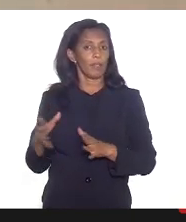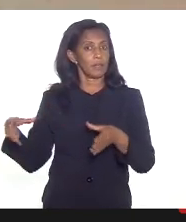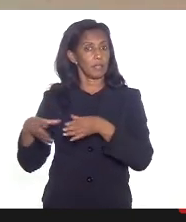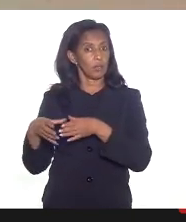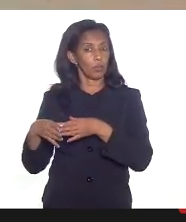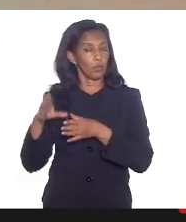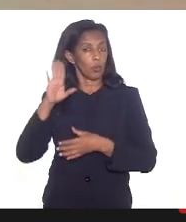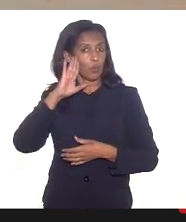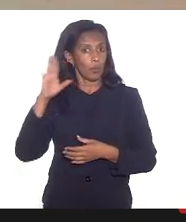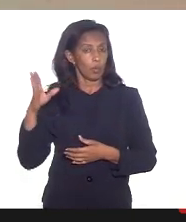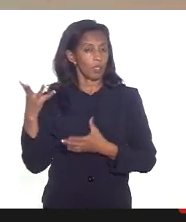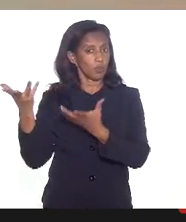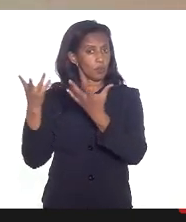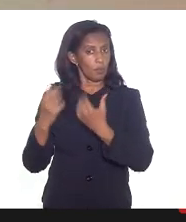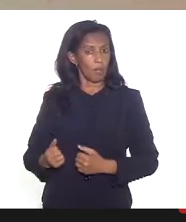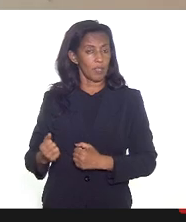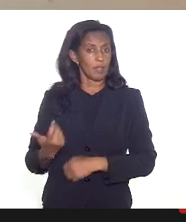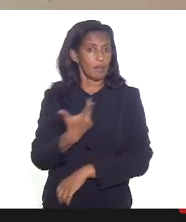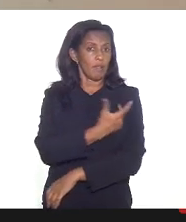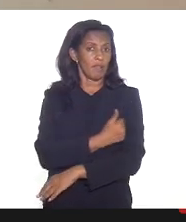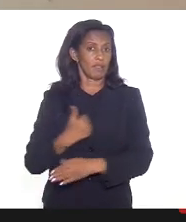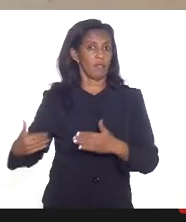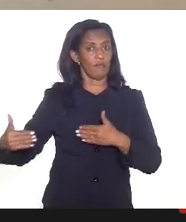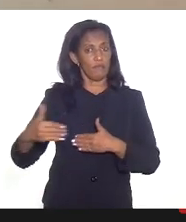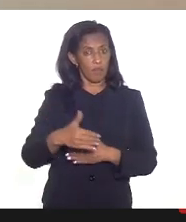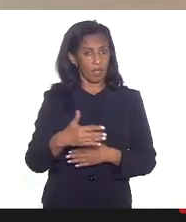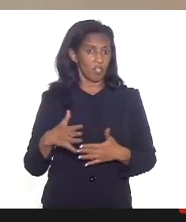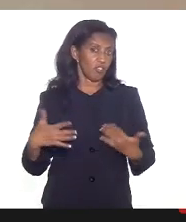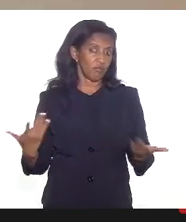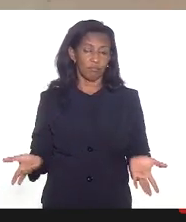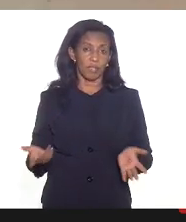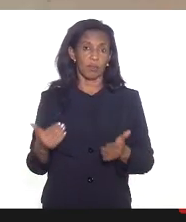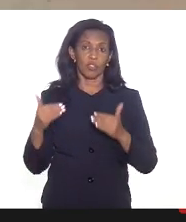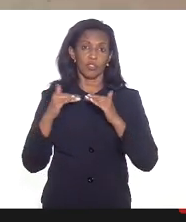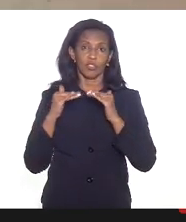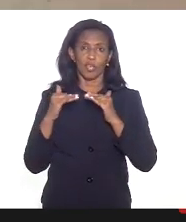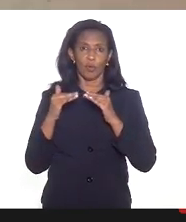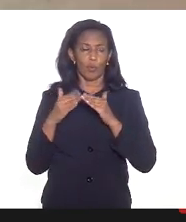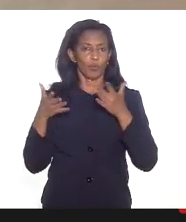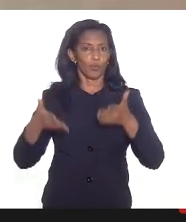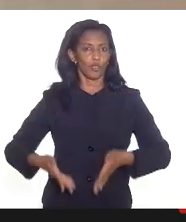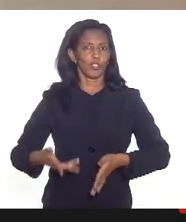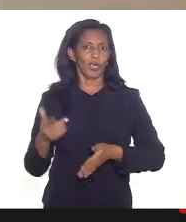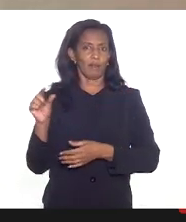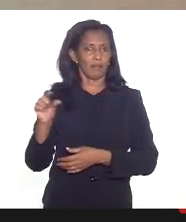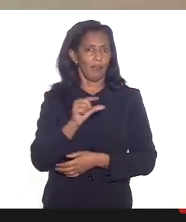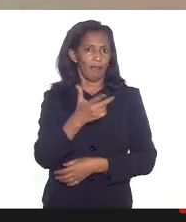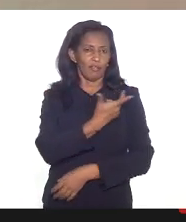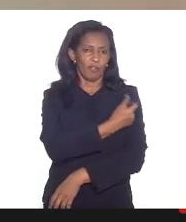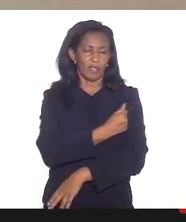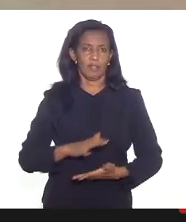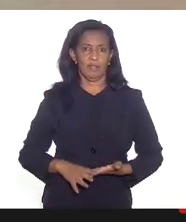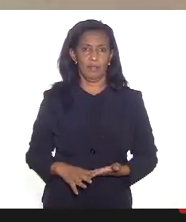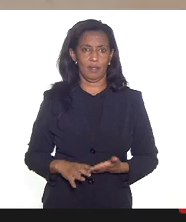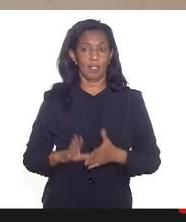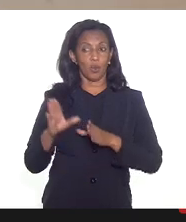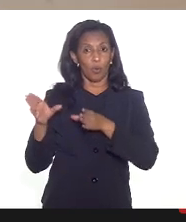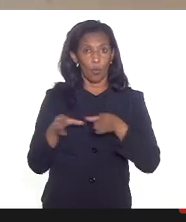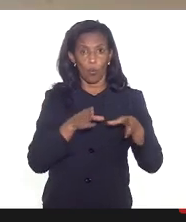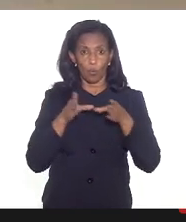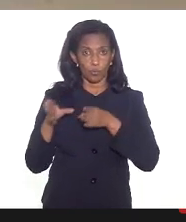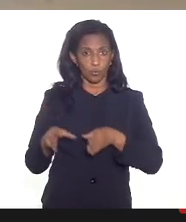do grupo de prioridade para receber a vacina na frente lá então vamos lá é de acordo com a chegada das vacinas e com a quantidade